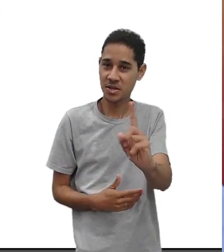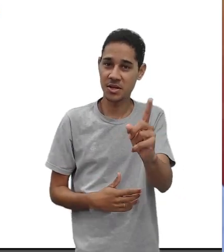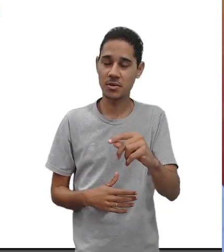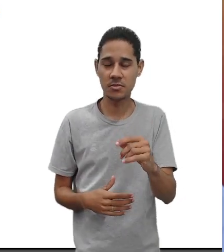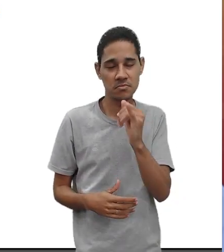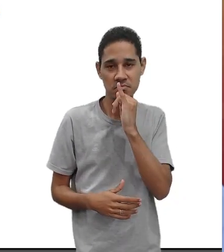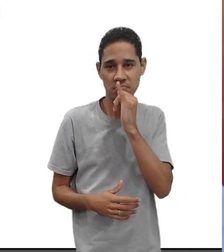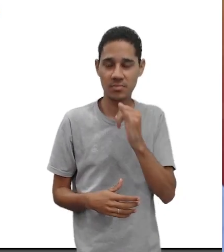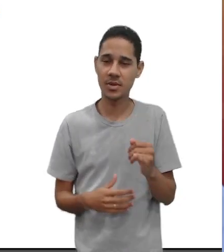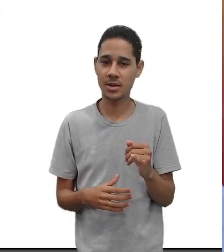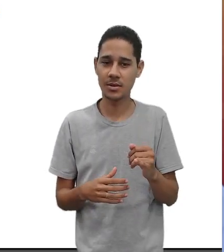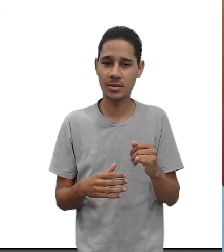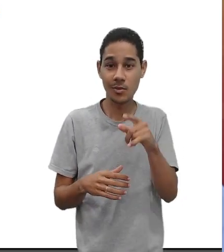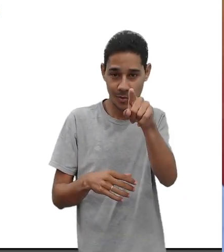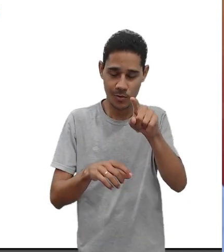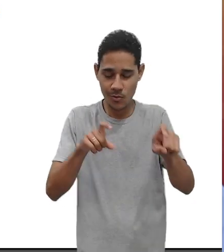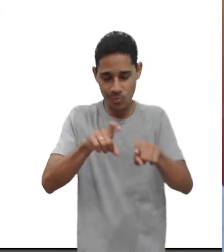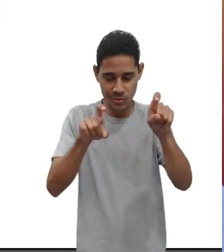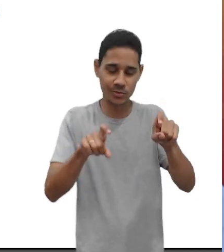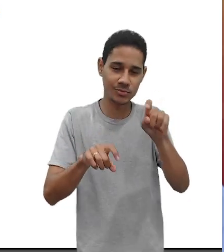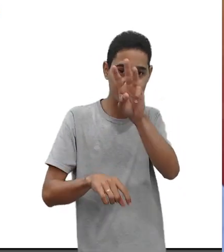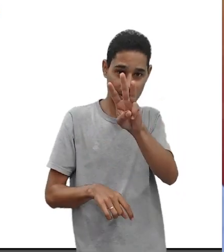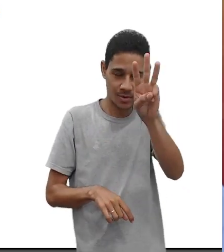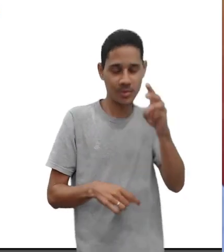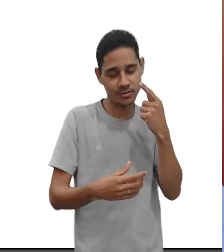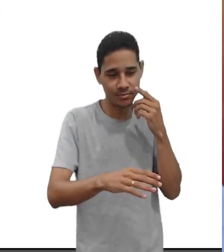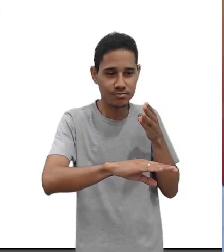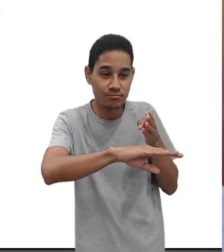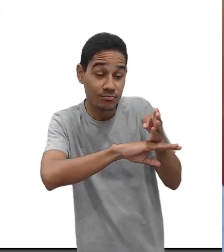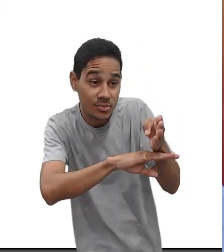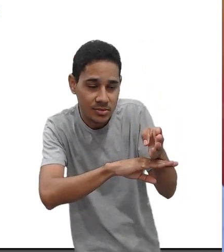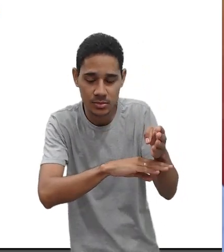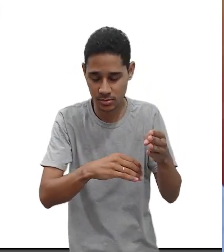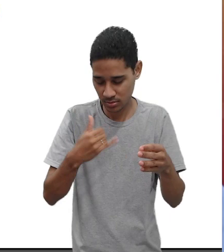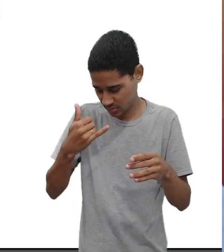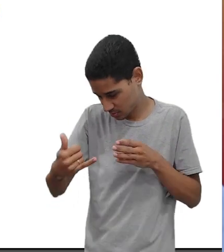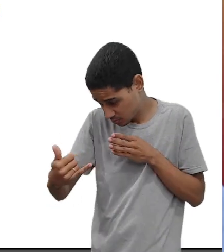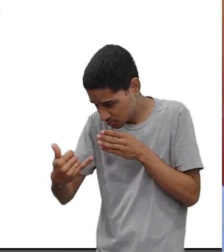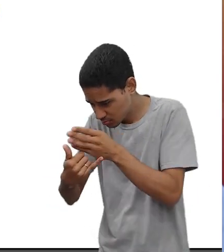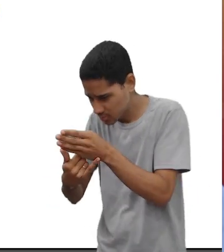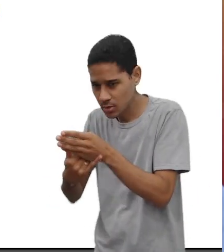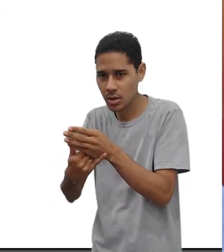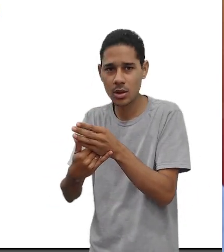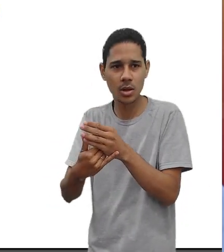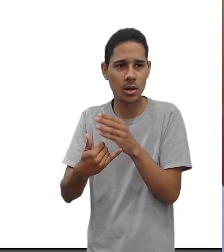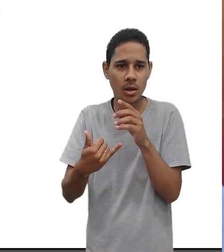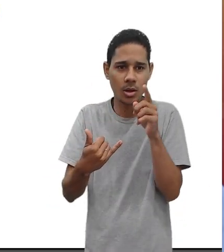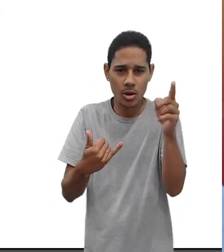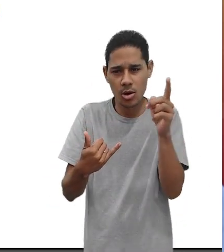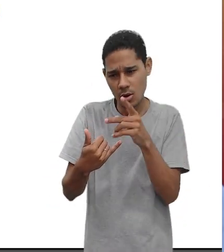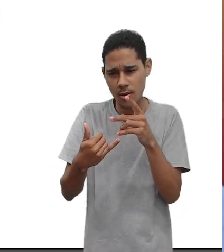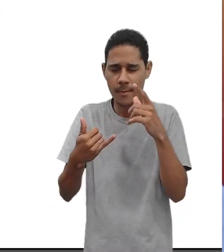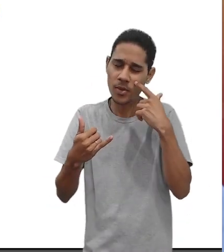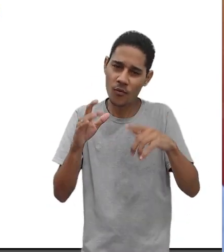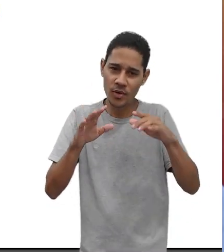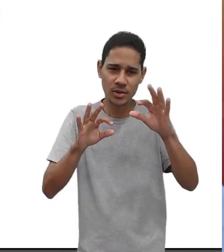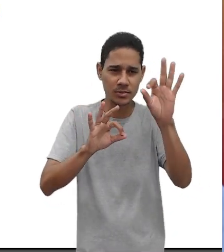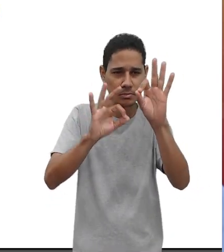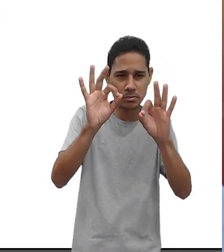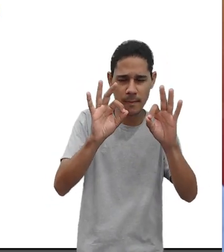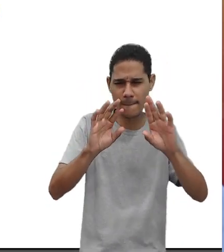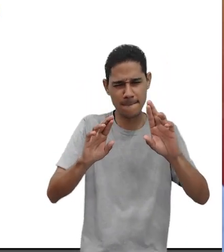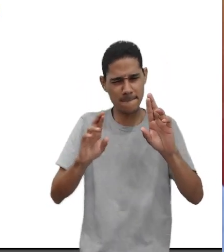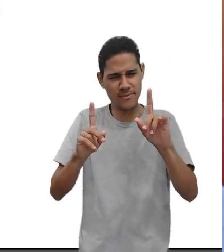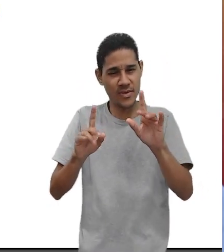site hoje no navegador do seu computador e no smartphone. Você vai ver que o layout vai mudar um pouco, mas ele vai